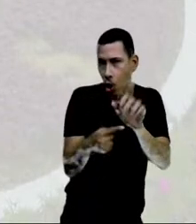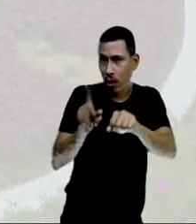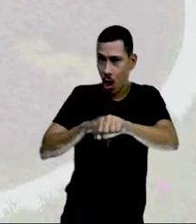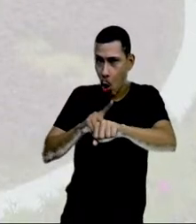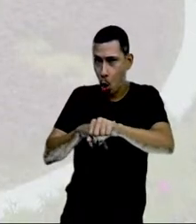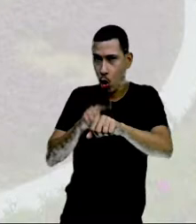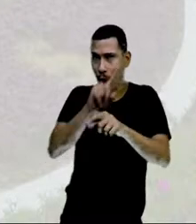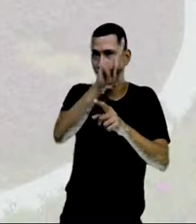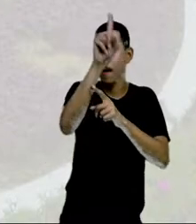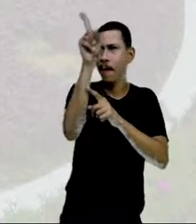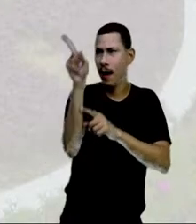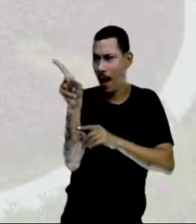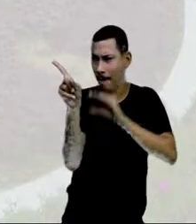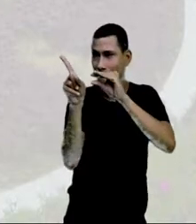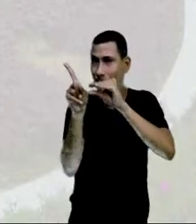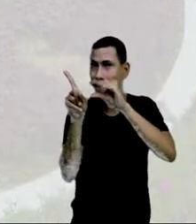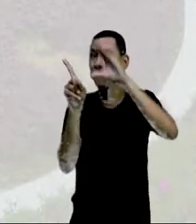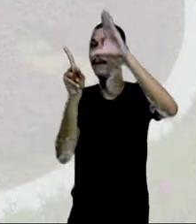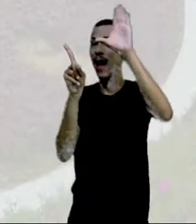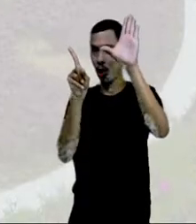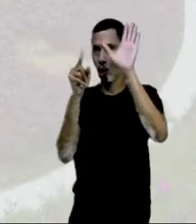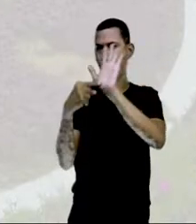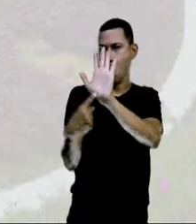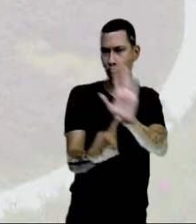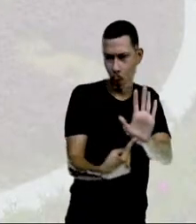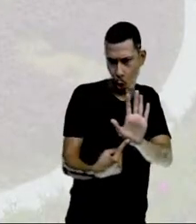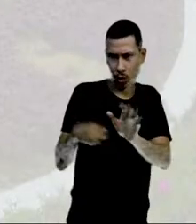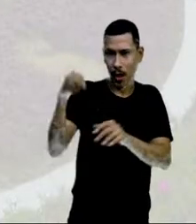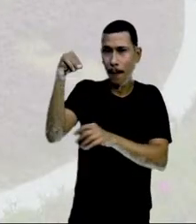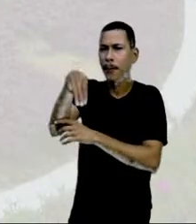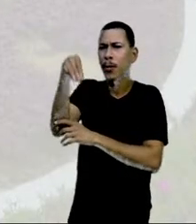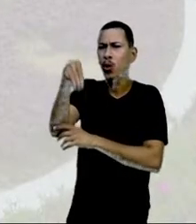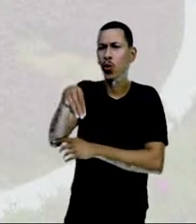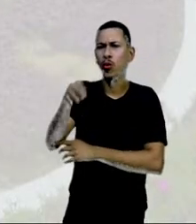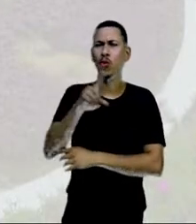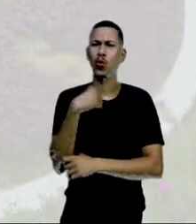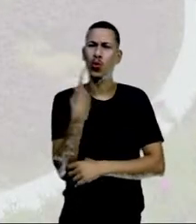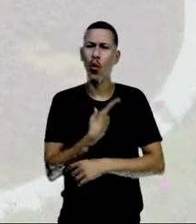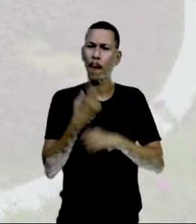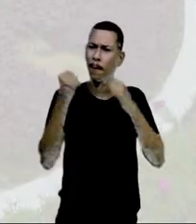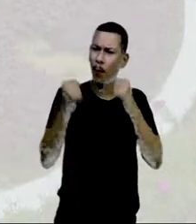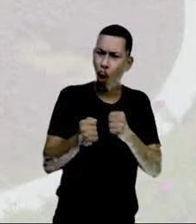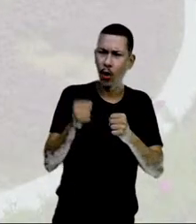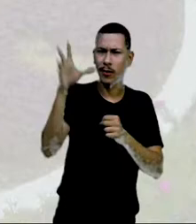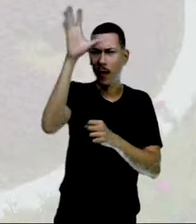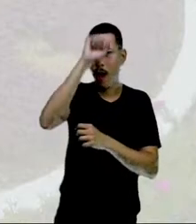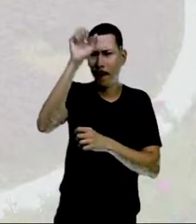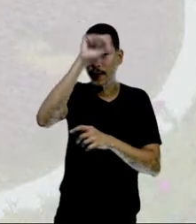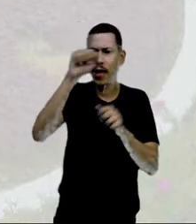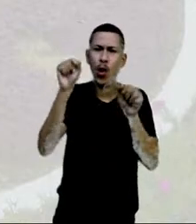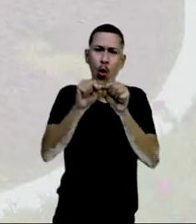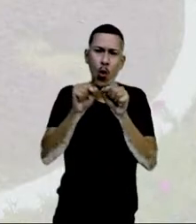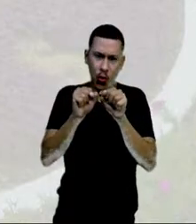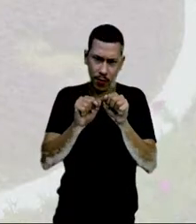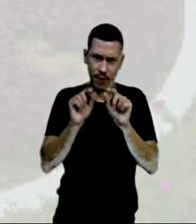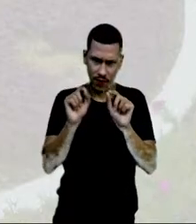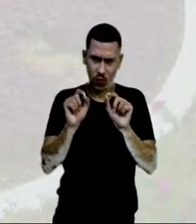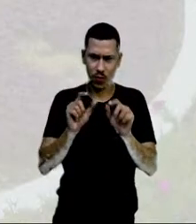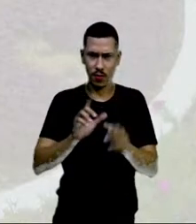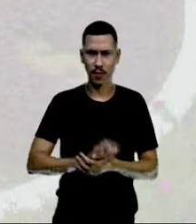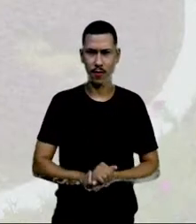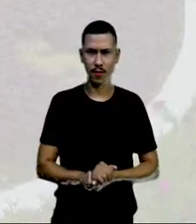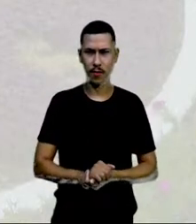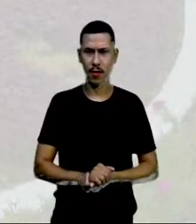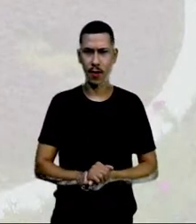ponteiro maior apontando os minutos, o que é que a gente pode fazer então? A gente tem a delimitação, a